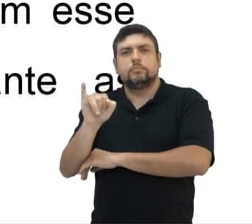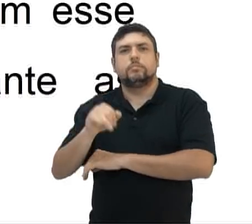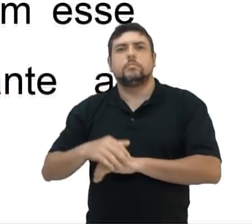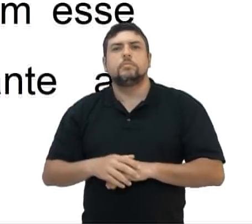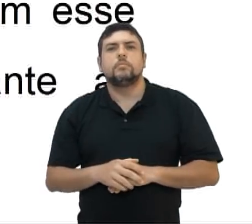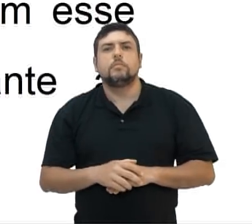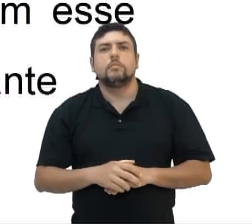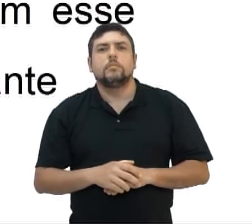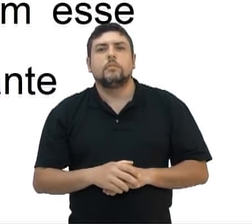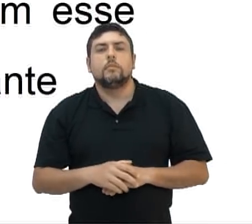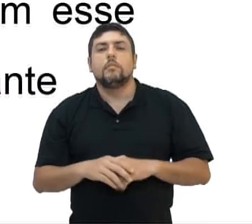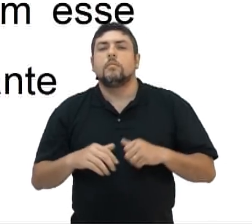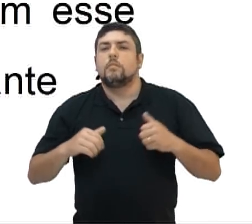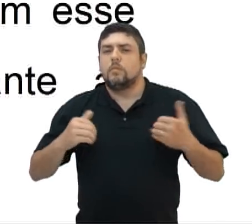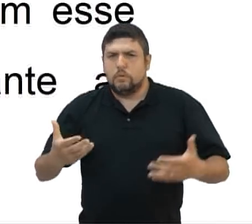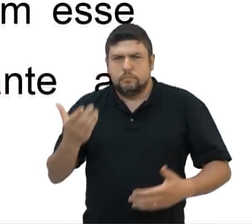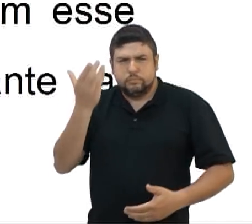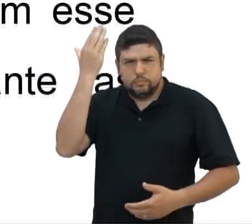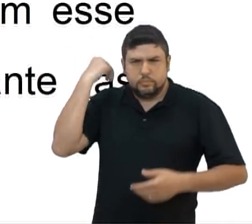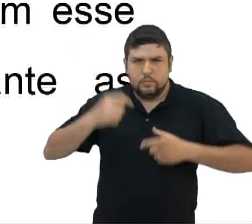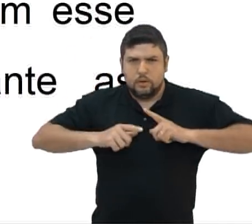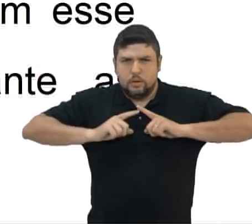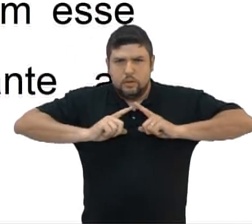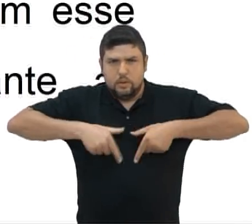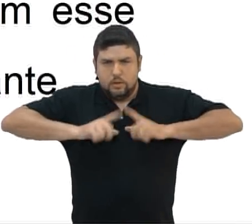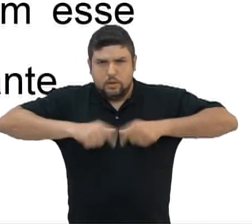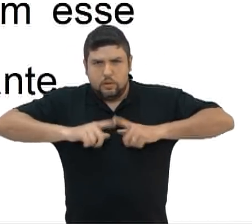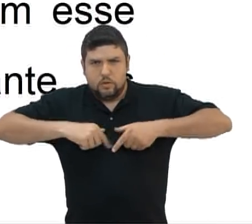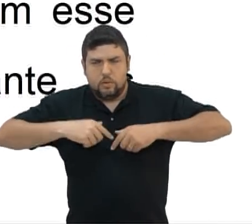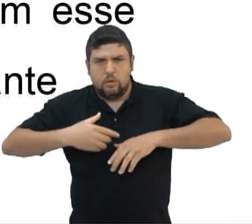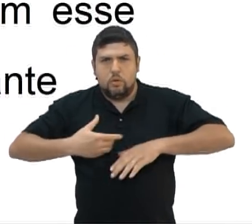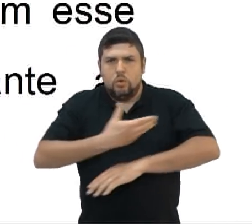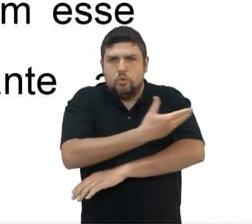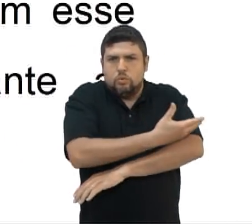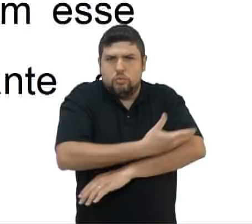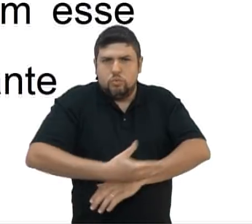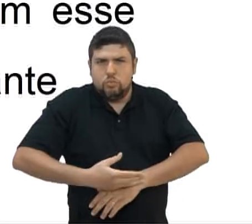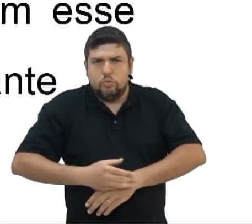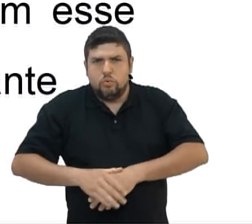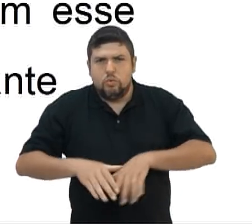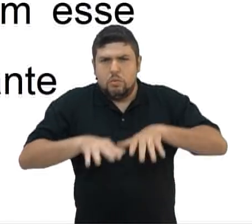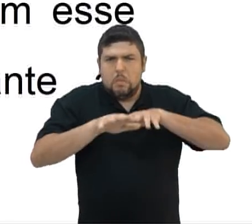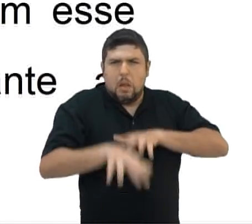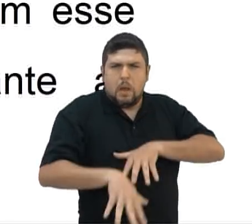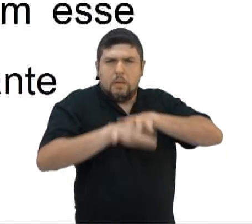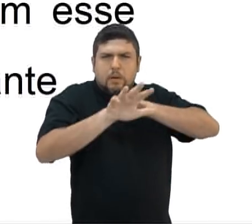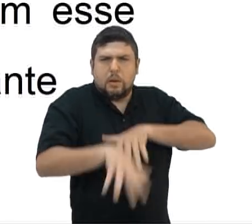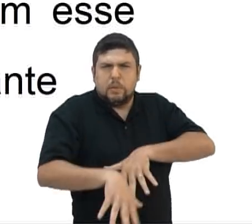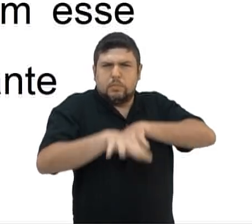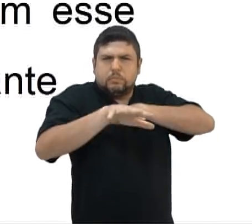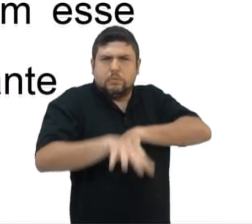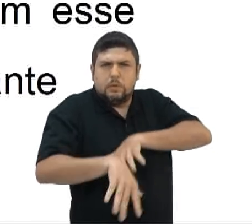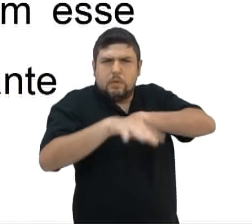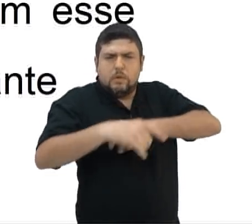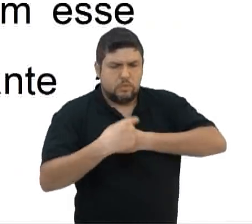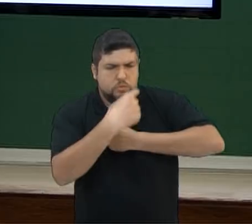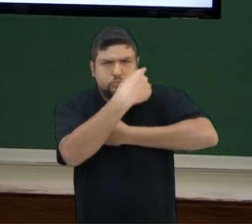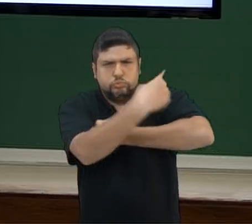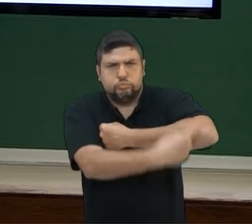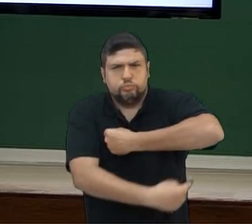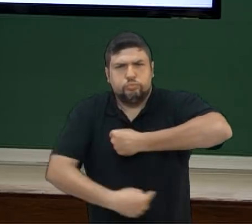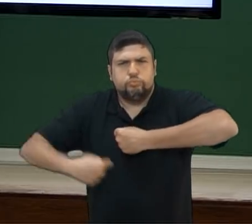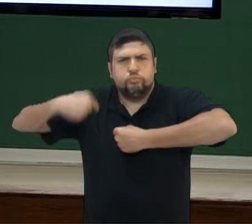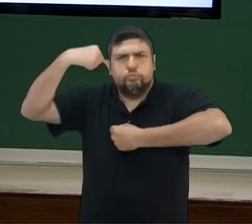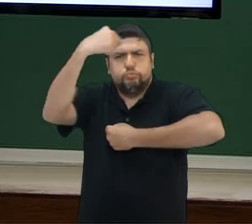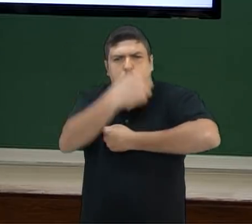Antigamente, vários guerreiros do povo de Israel usavam em seus escudos esse emblema durante as batalhas. Então, além de ser um símbolo